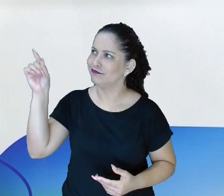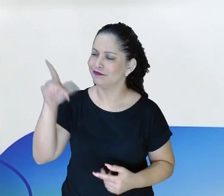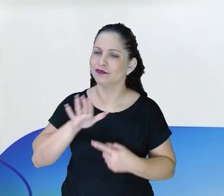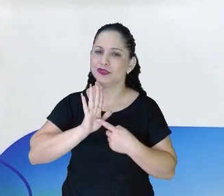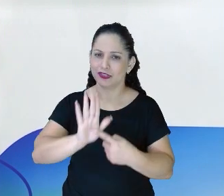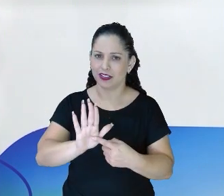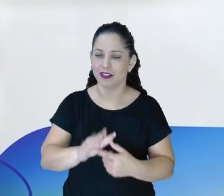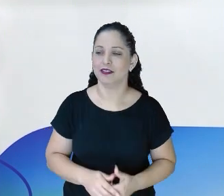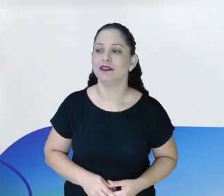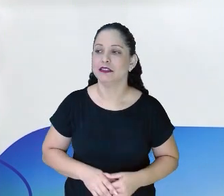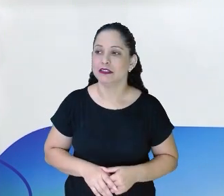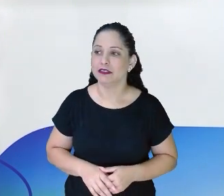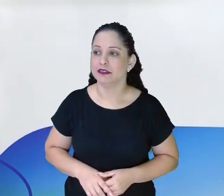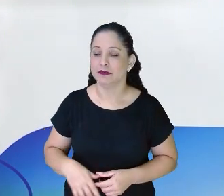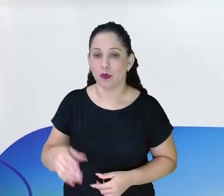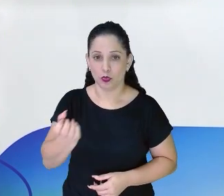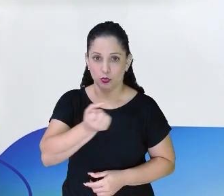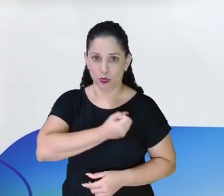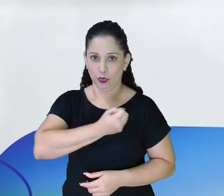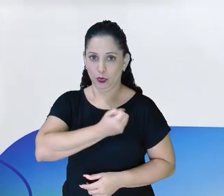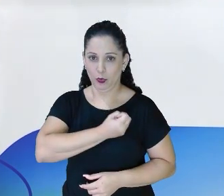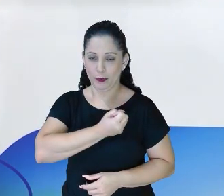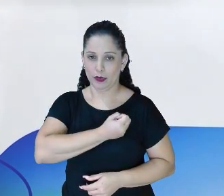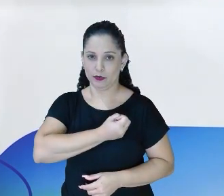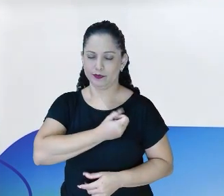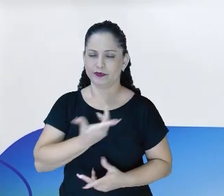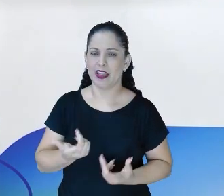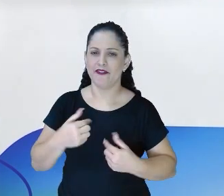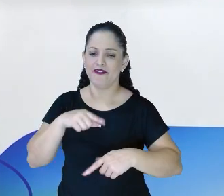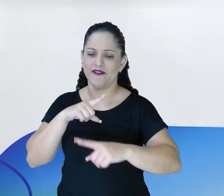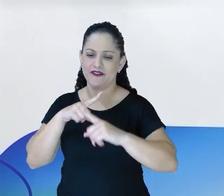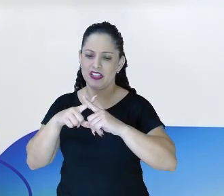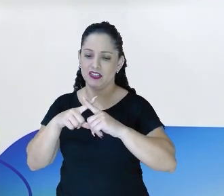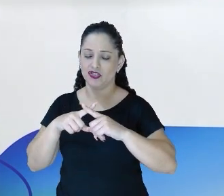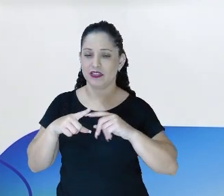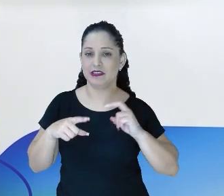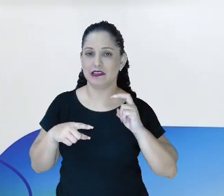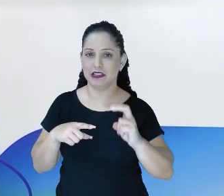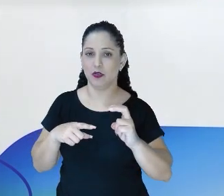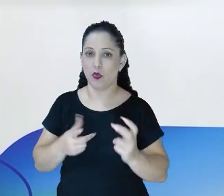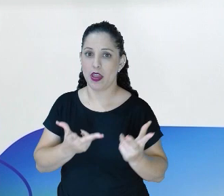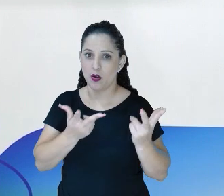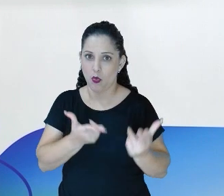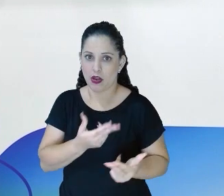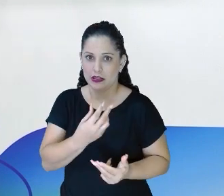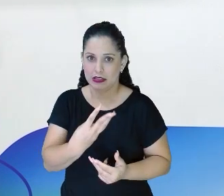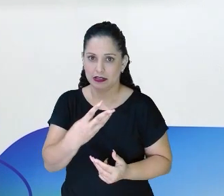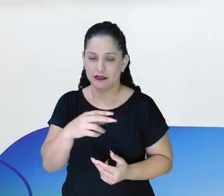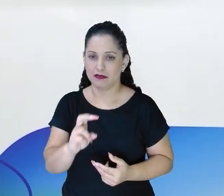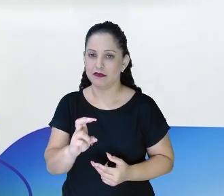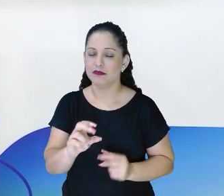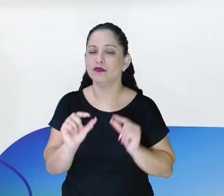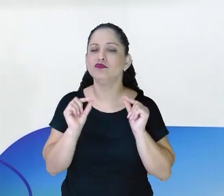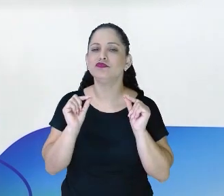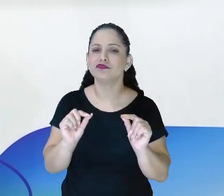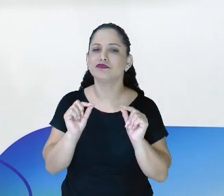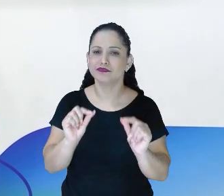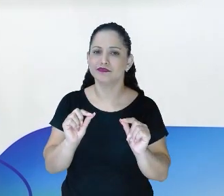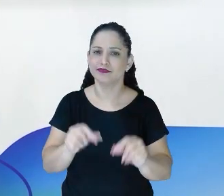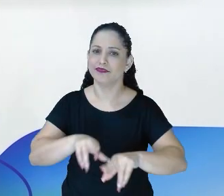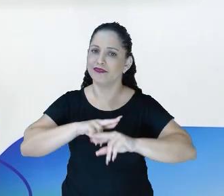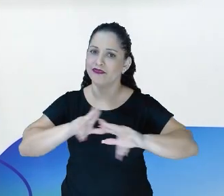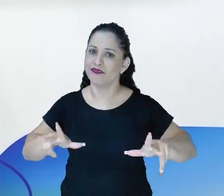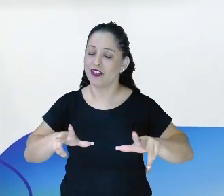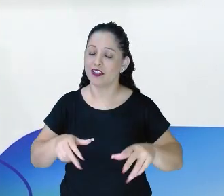O número que multiplicado por 5, que é igual a 35 no caso, pode ser que não